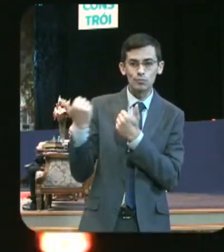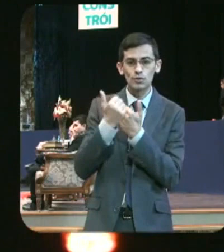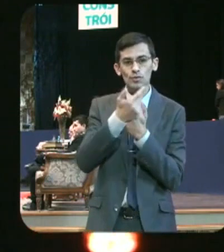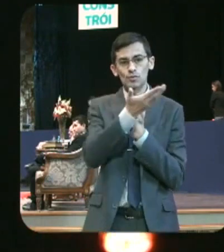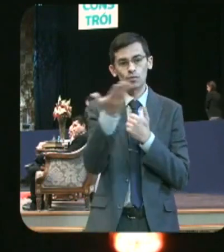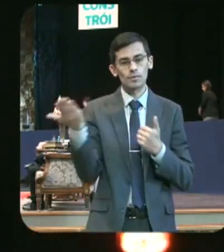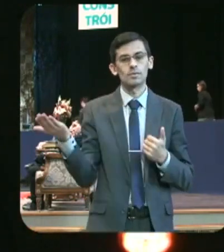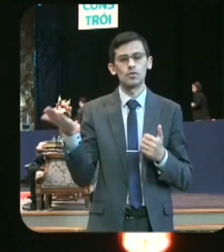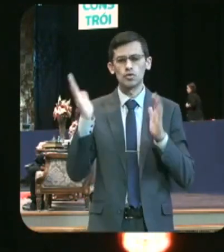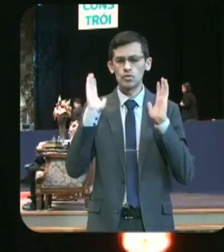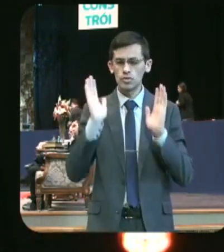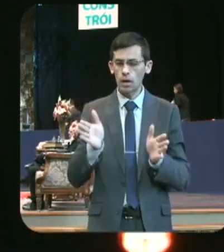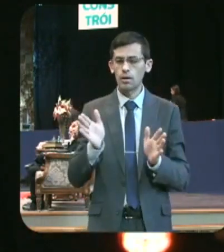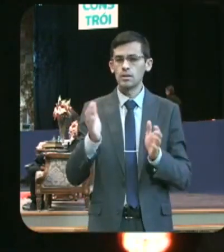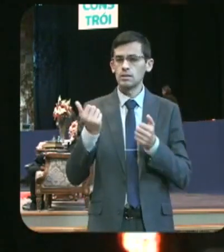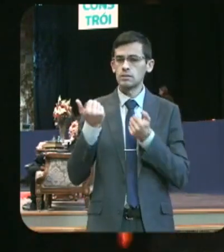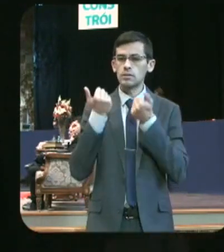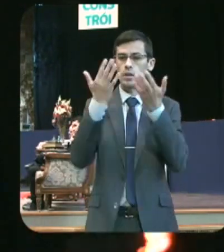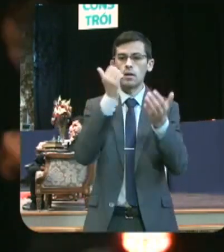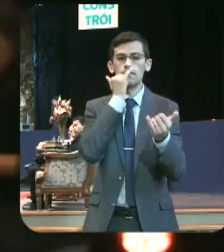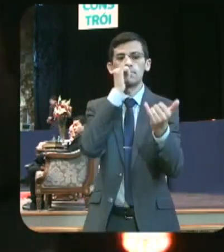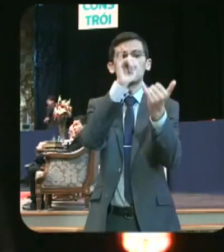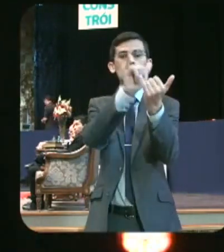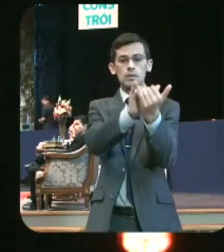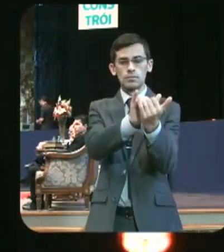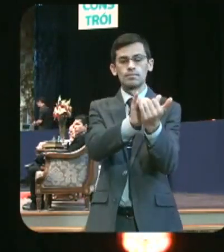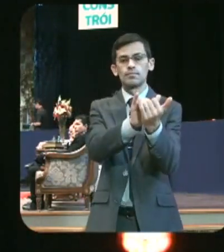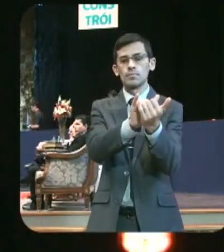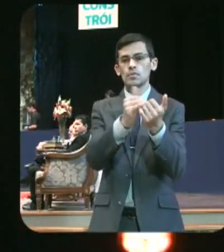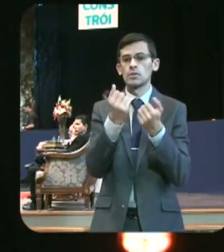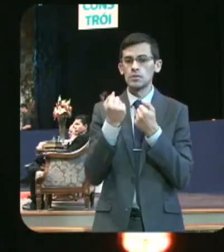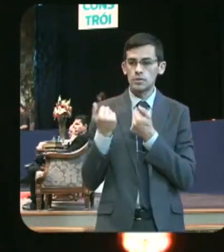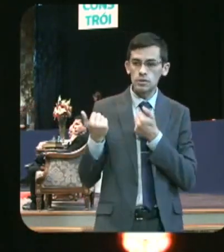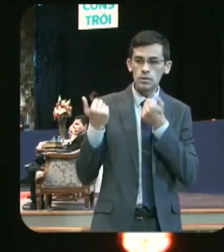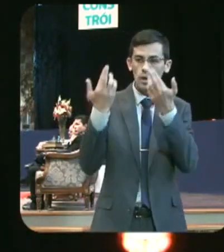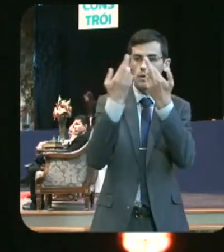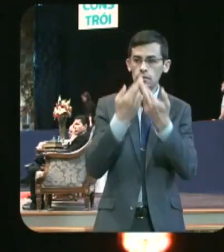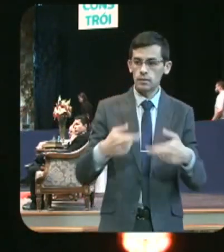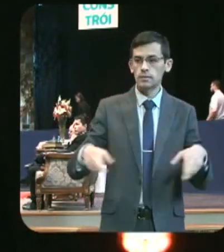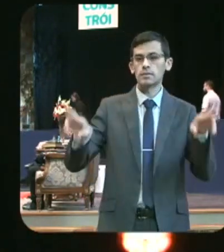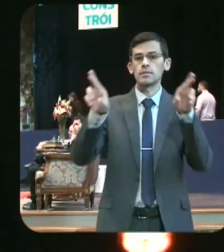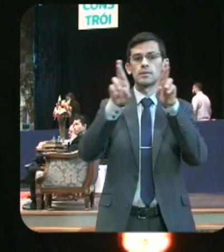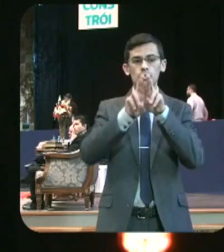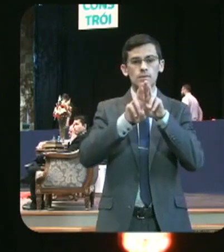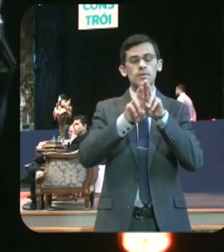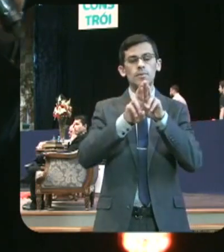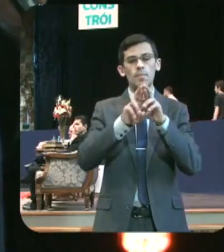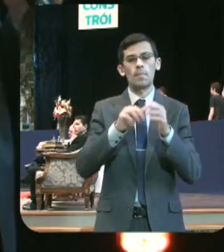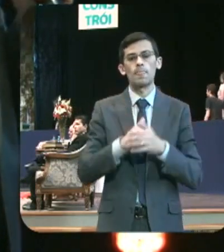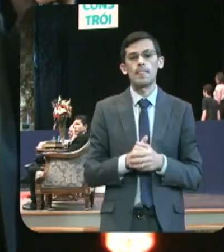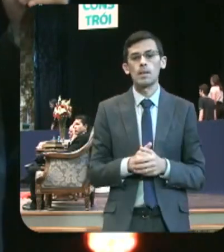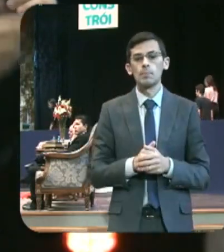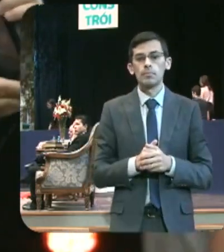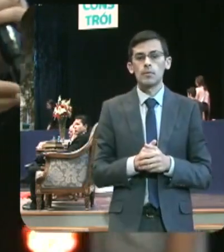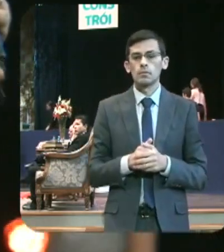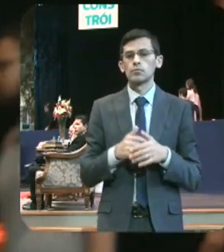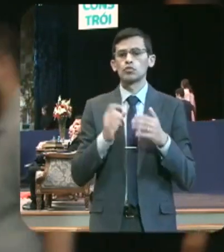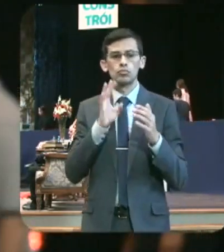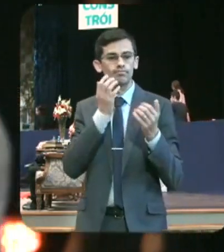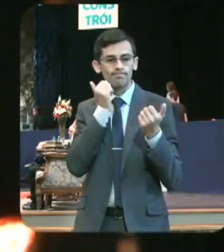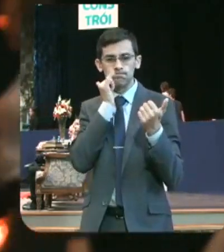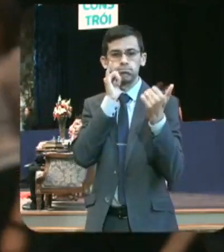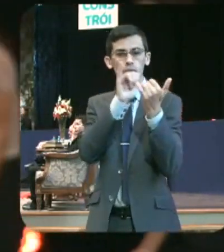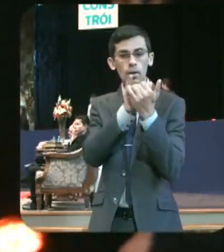vida. E sabe, Ele não paga apenas o custo, não somente